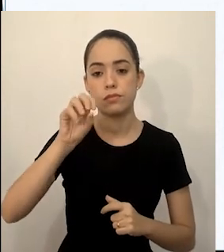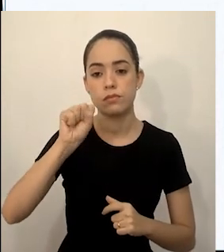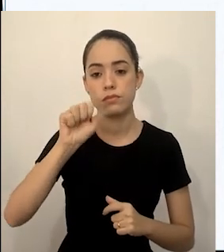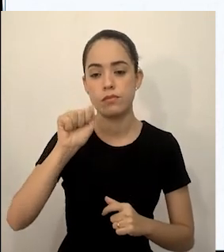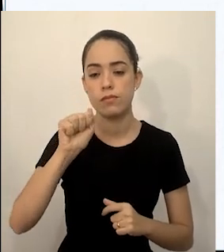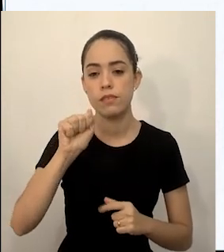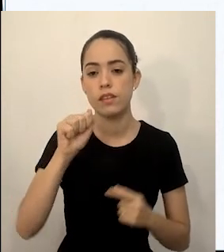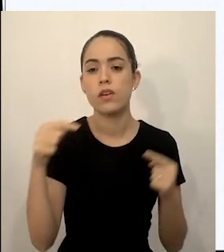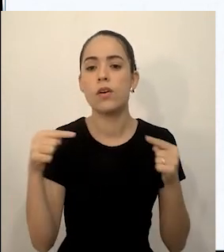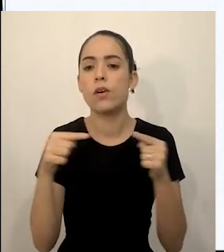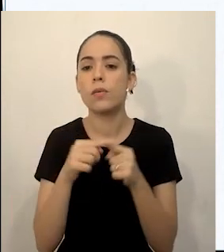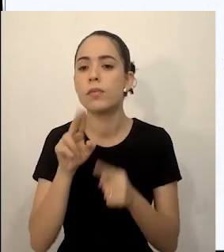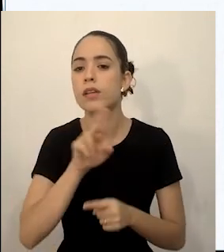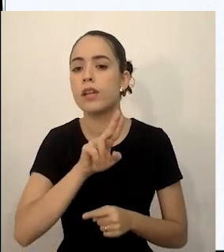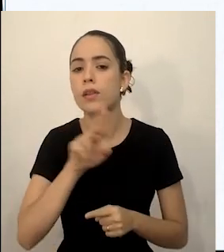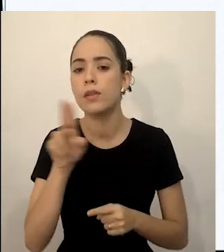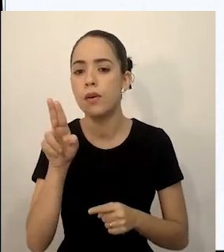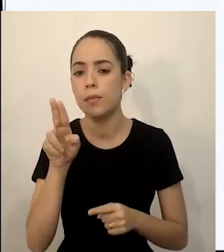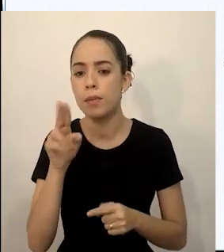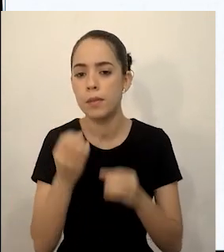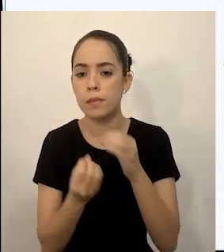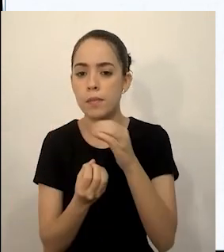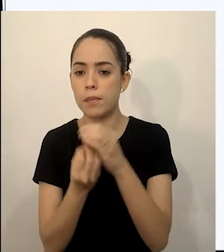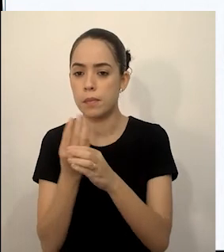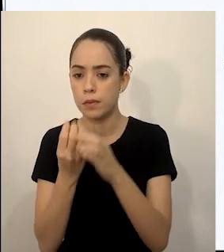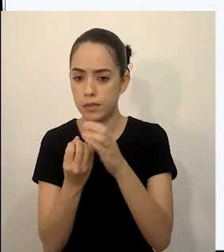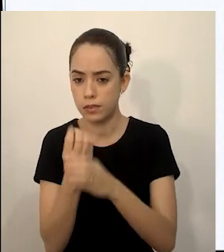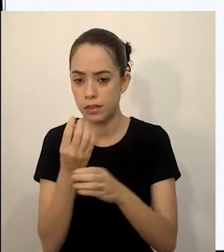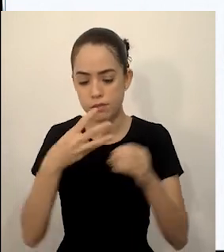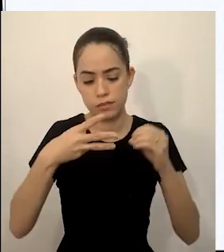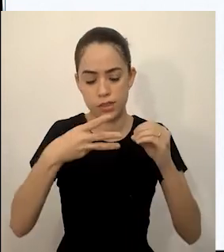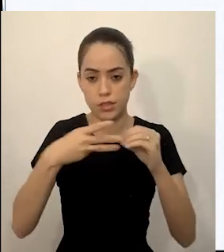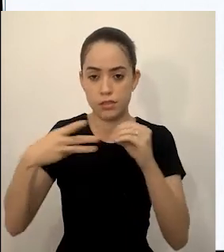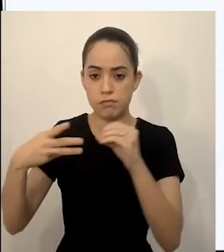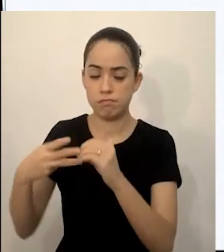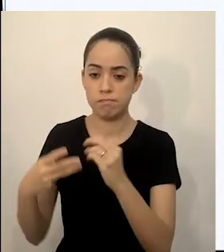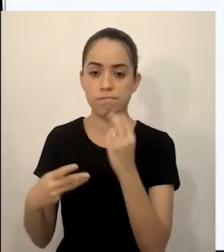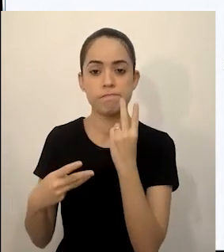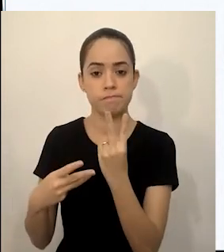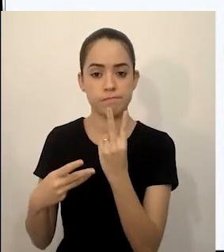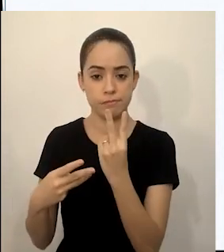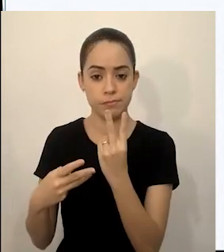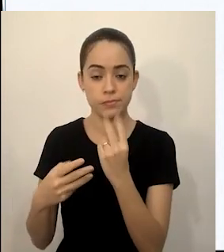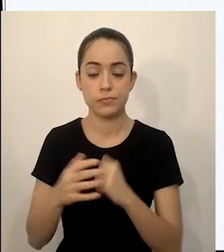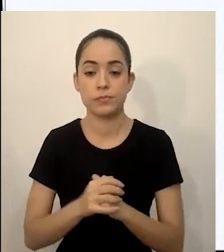sistema denominado de produção em duas células,